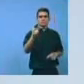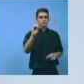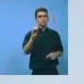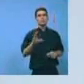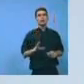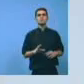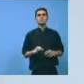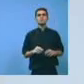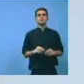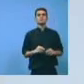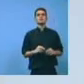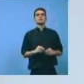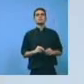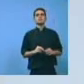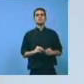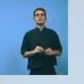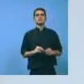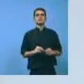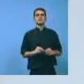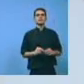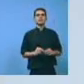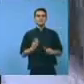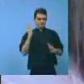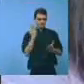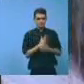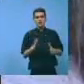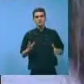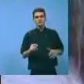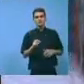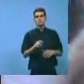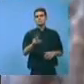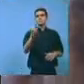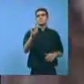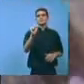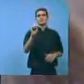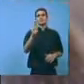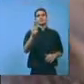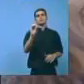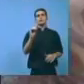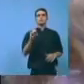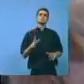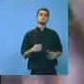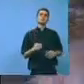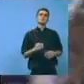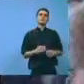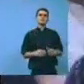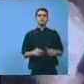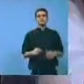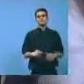E foi balançando aquele toquinho, fazendo assim pra mim. Não é que ela... Oh, eu que eu ia morar com ela. Jesus.